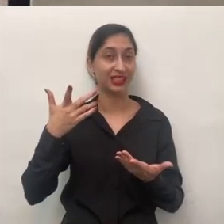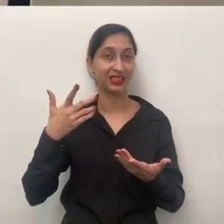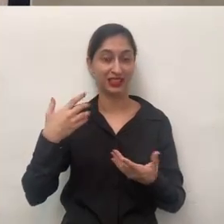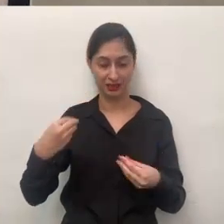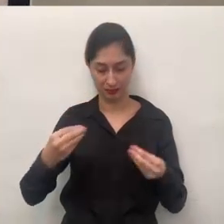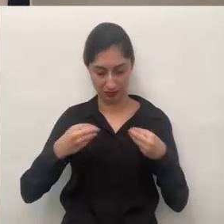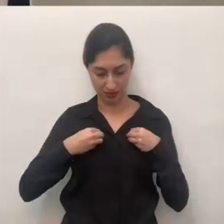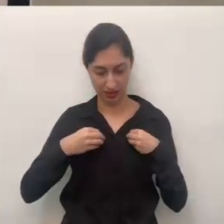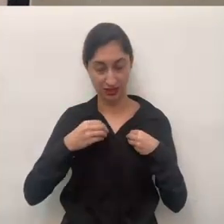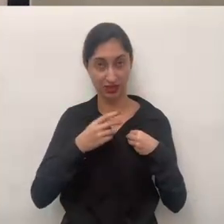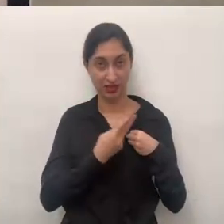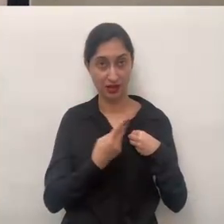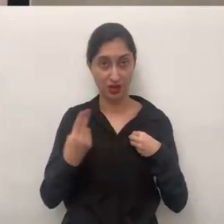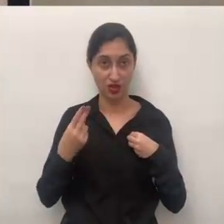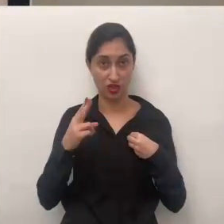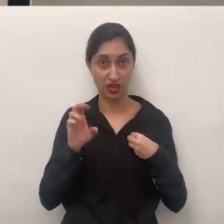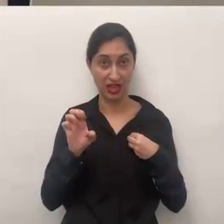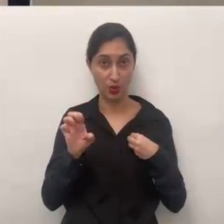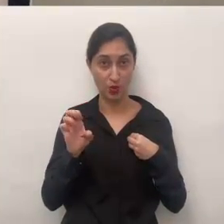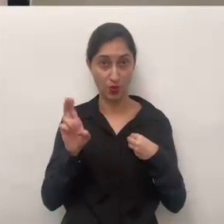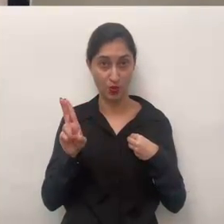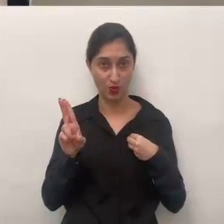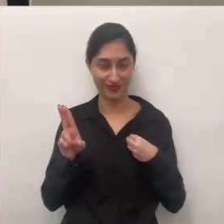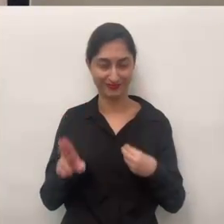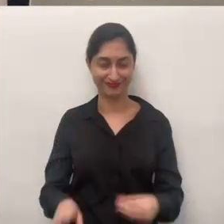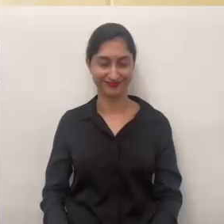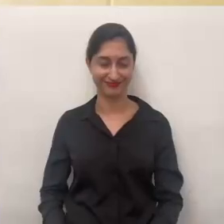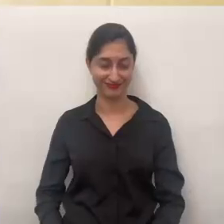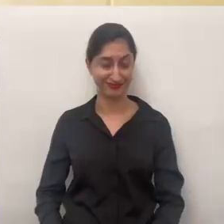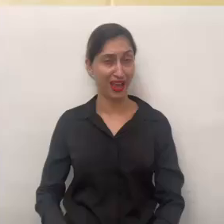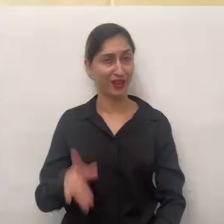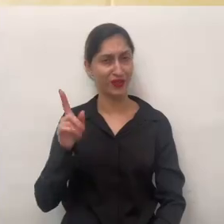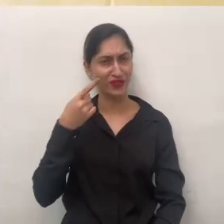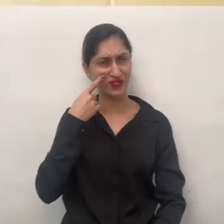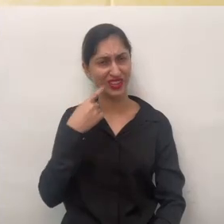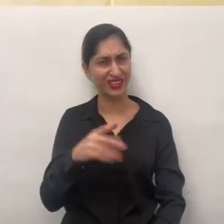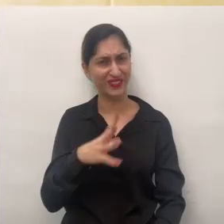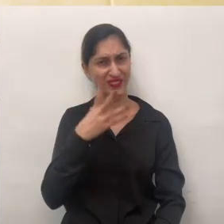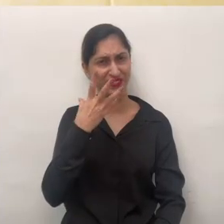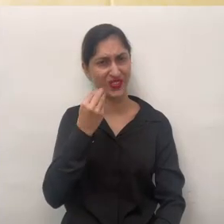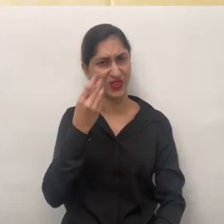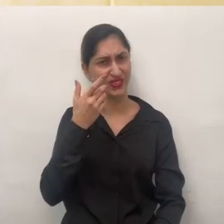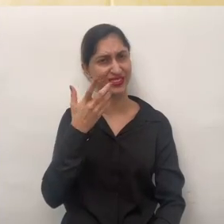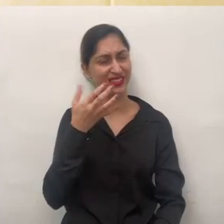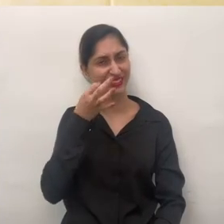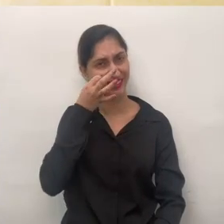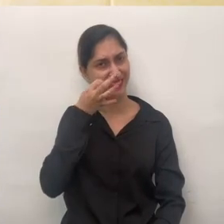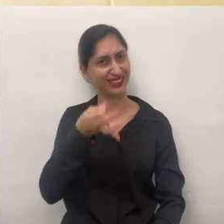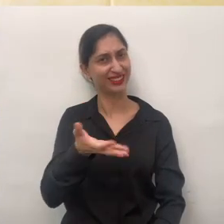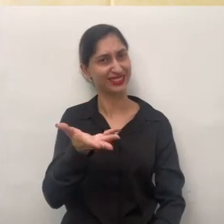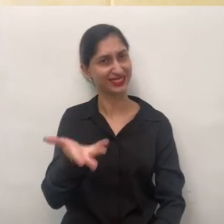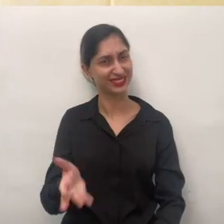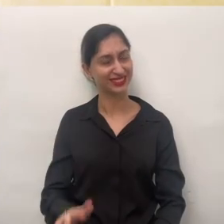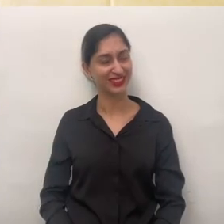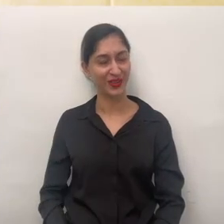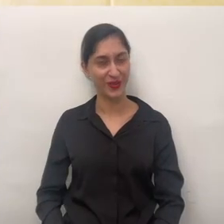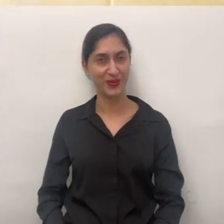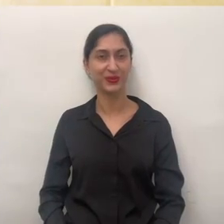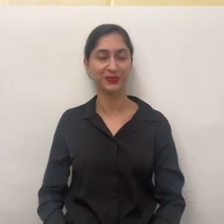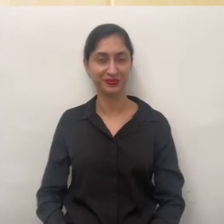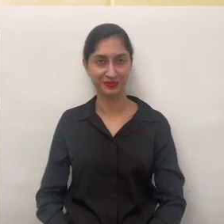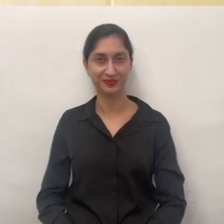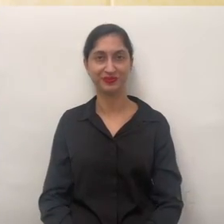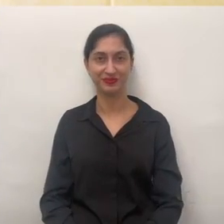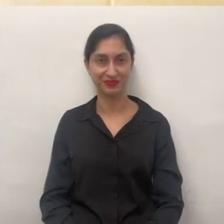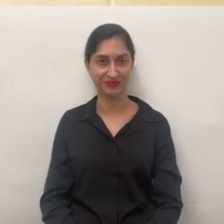sobre ela colocou eu. E essa foi uma fotografia que me chamou muita atenção, e ela um